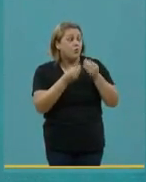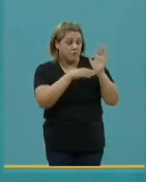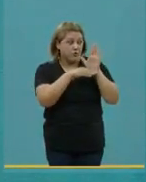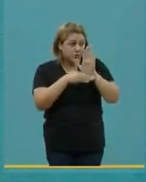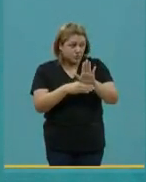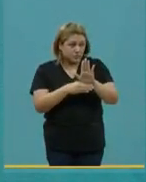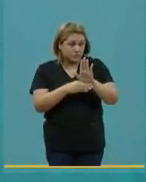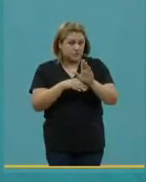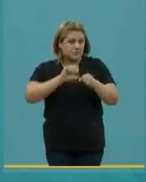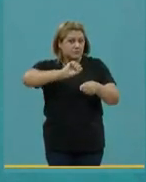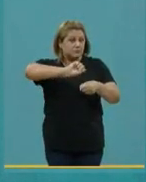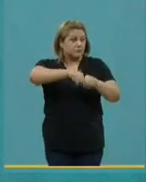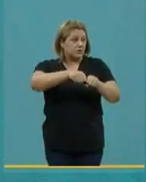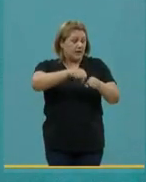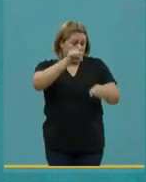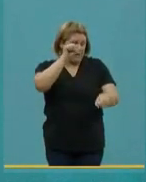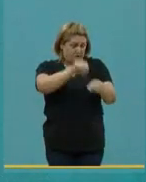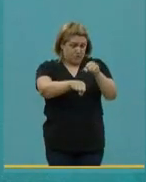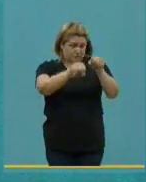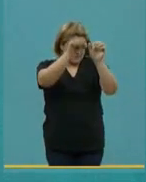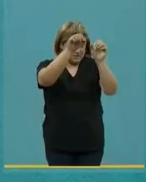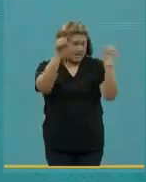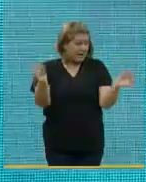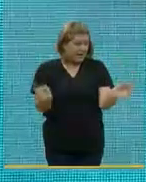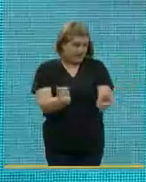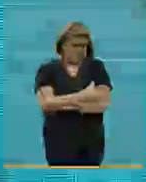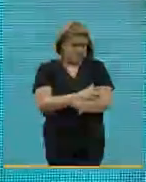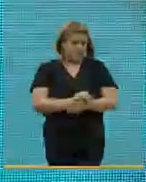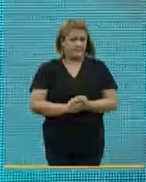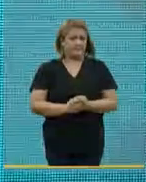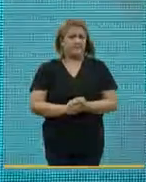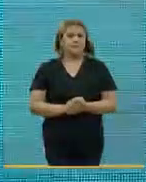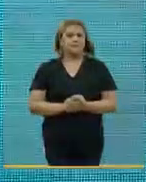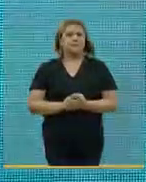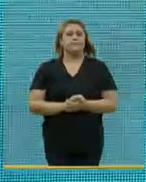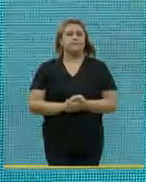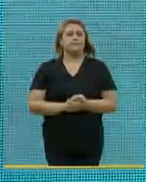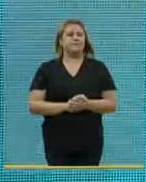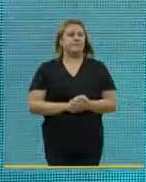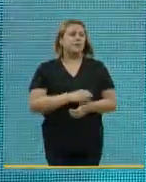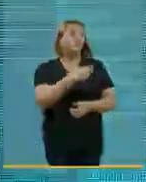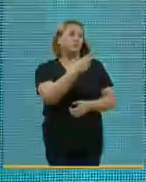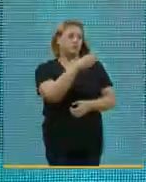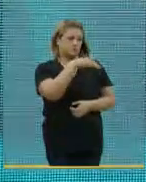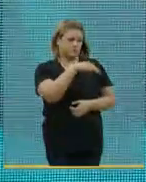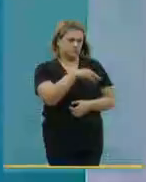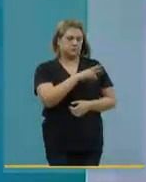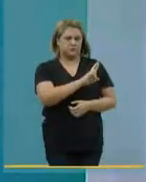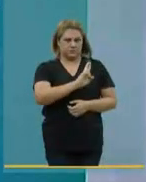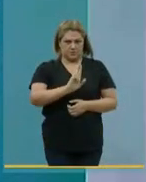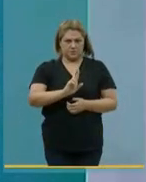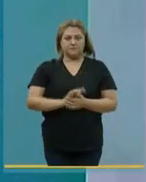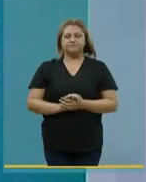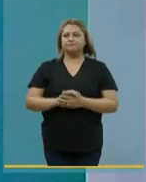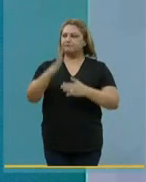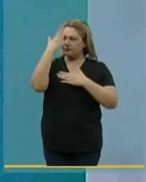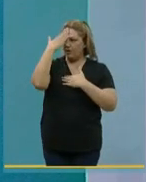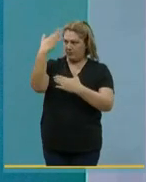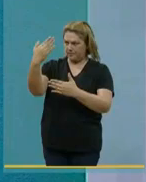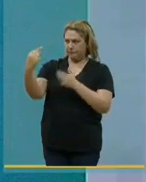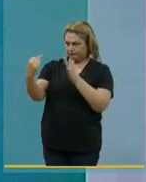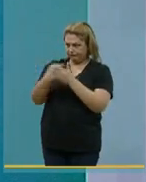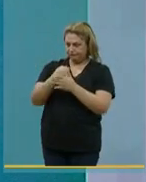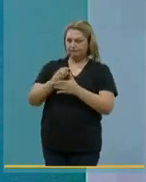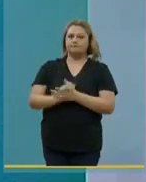e assustadora em nosso país brigador any candidato dois minutos obrigado pela pergunta